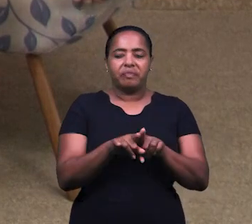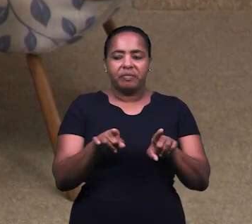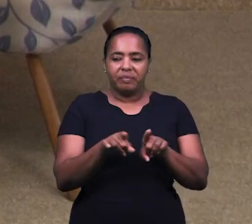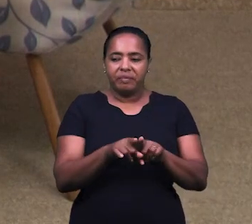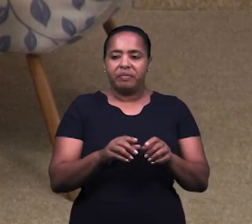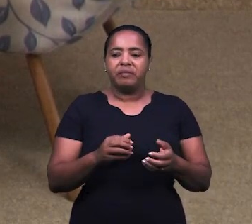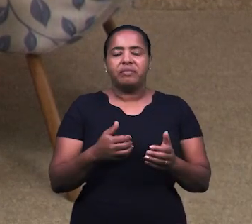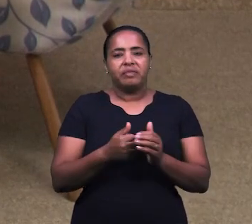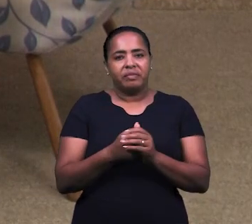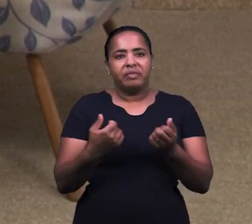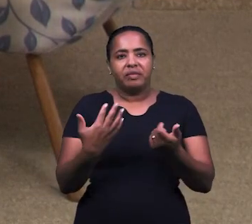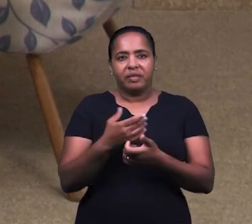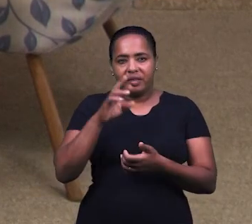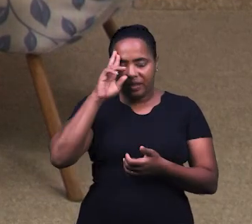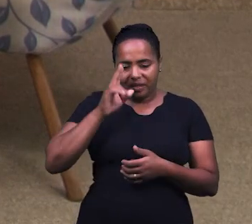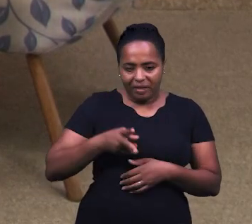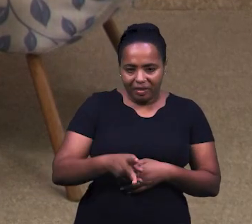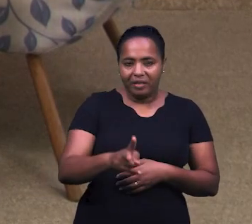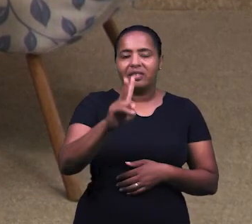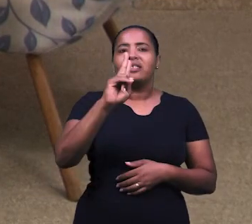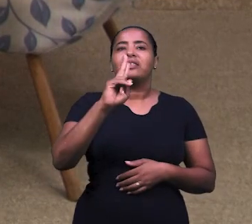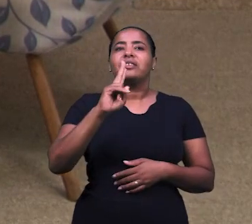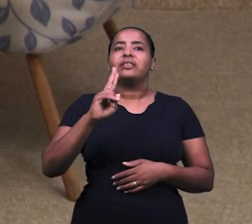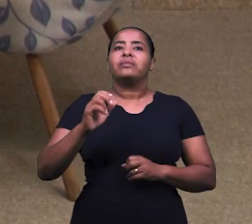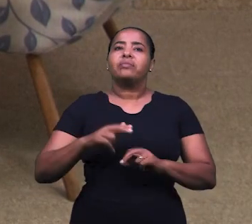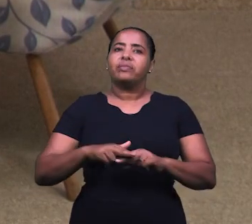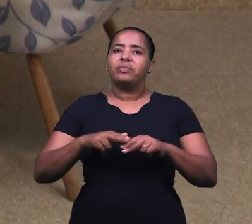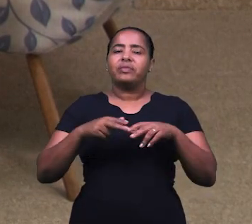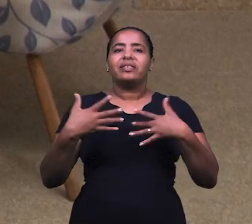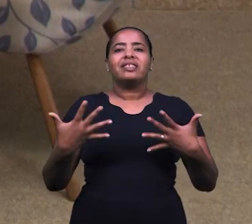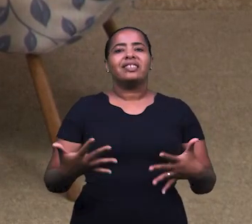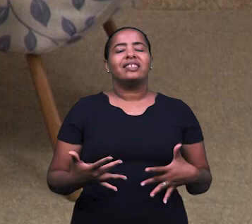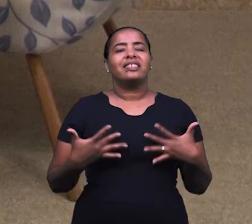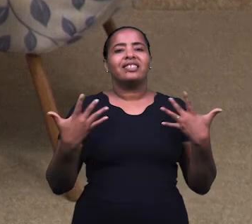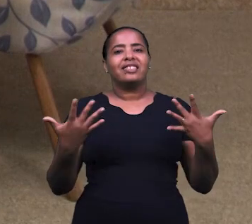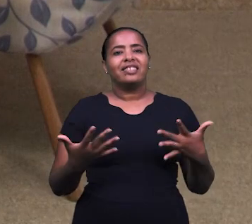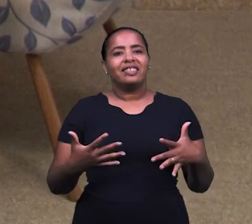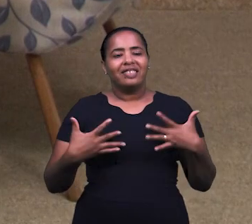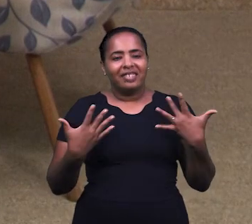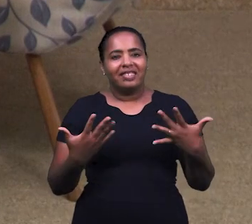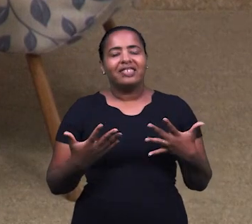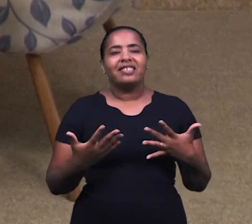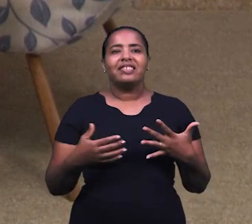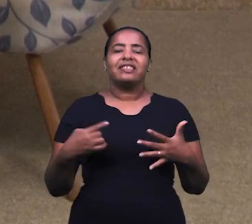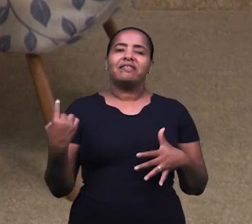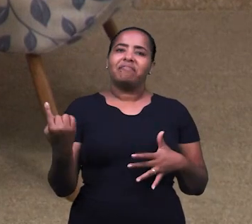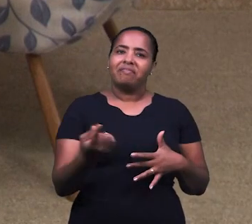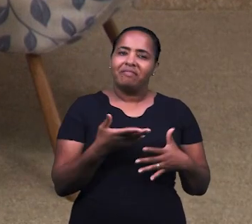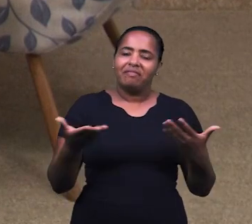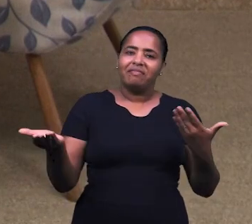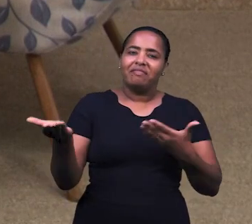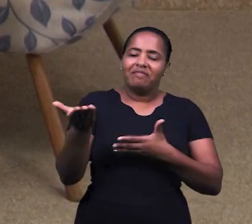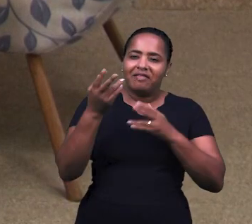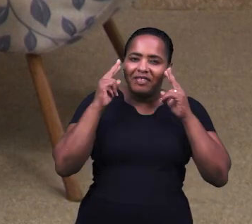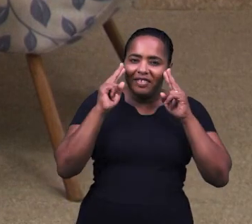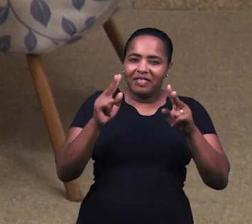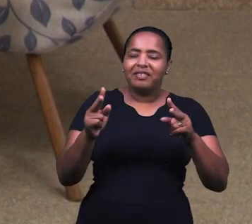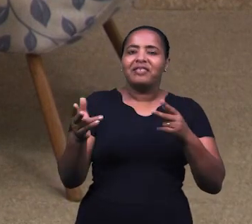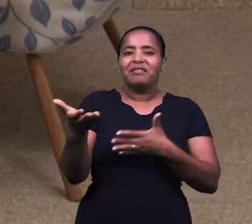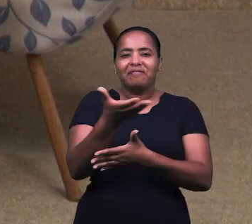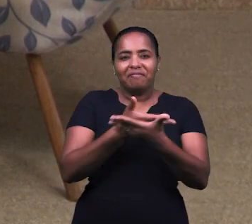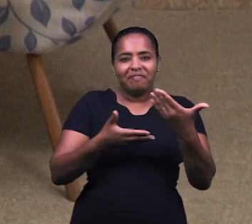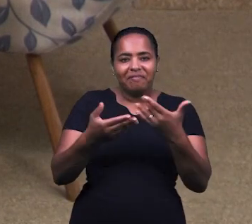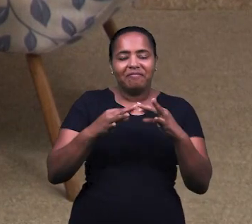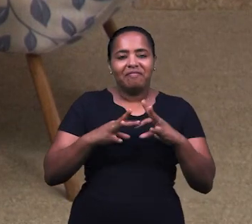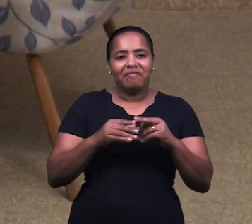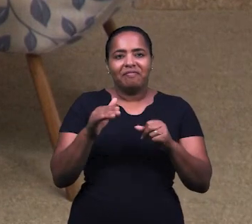responderem também. Amém, glória a Deus. E continuem assim, porque tem sido uma alegria para nós podermos ver a participação de